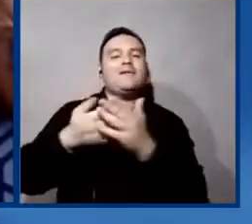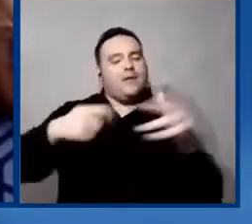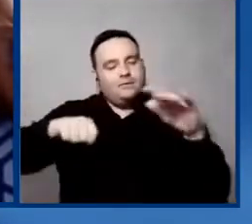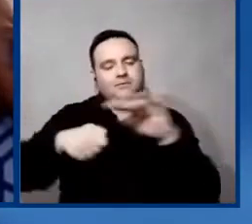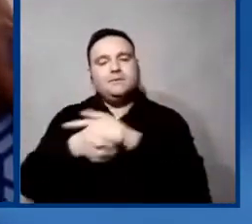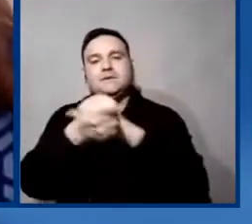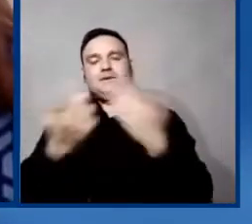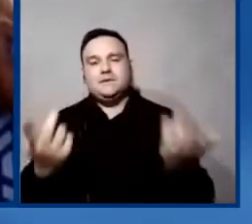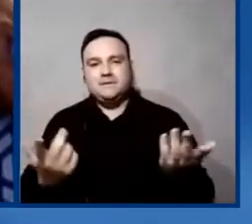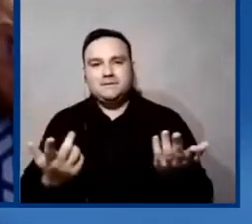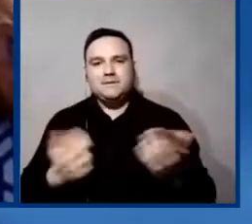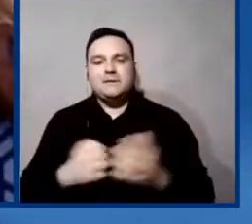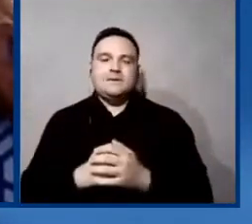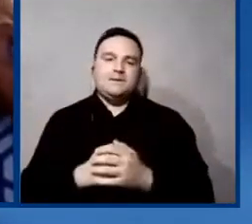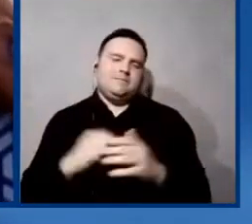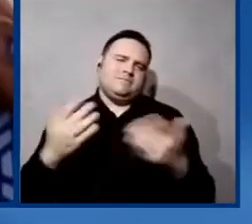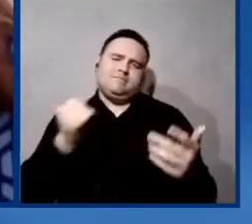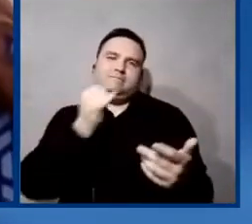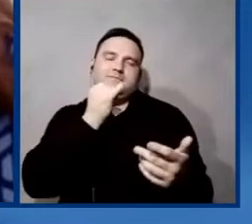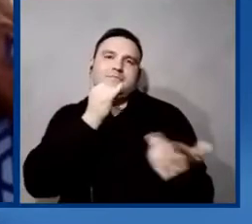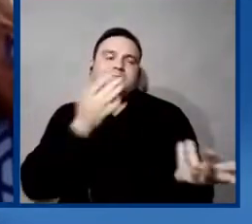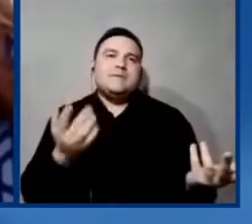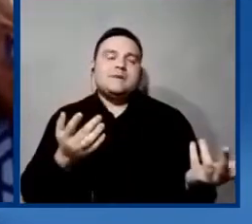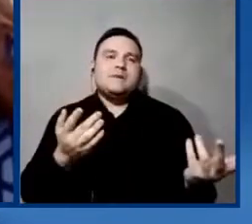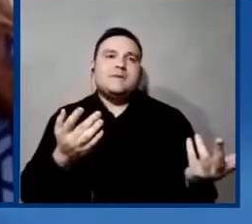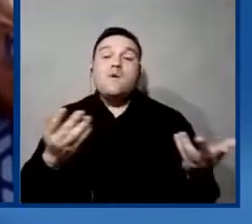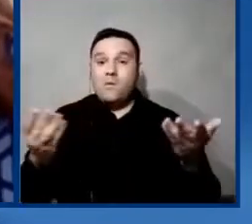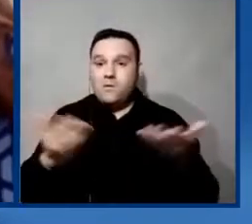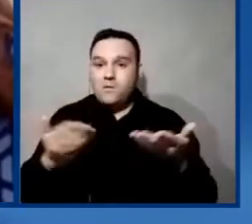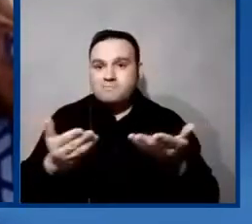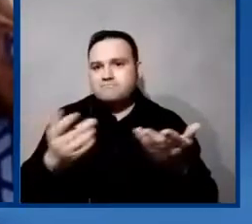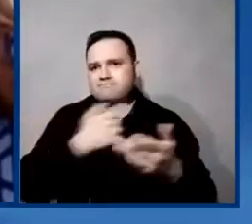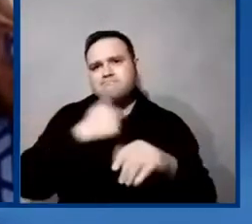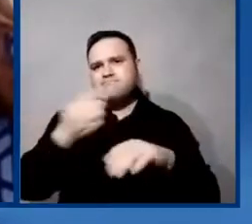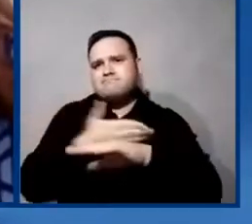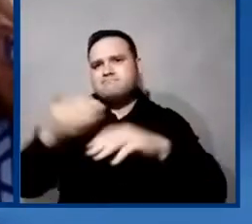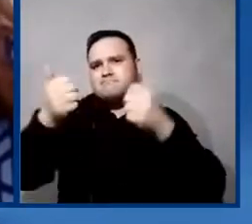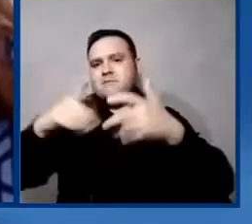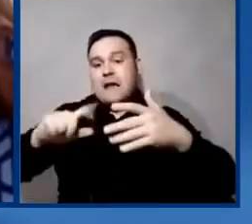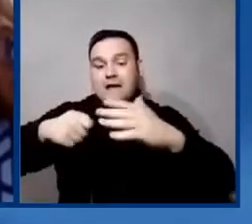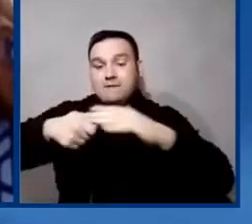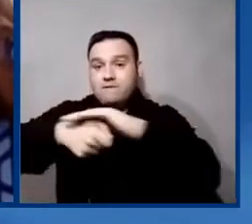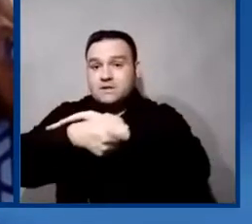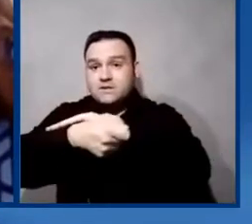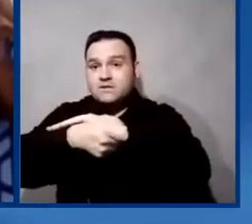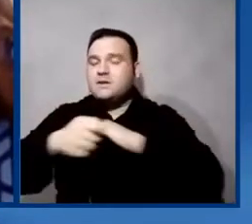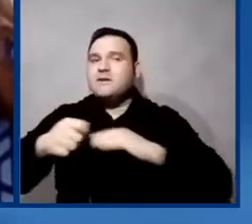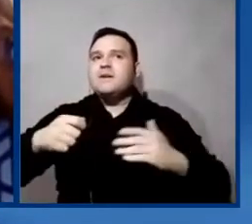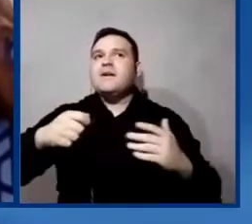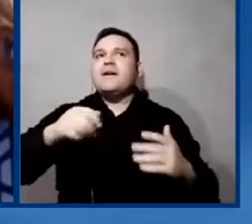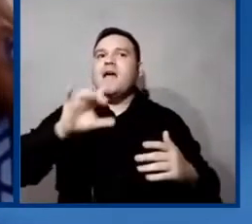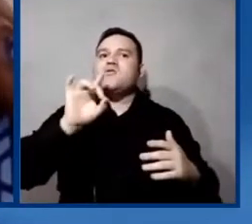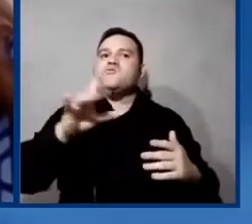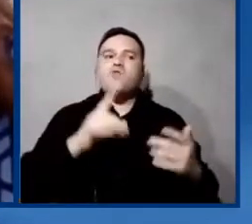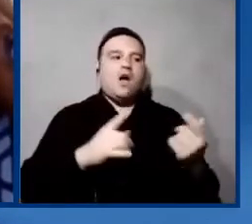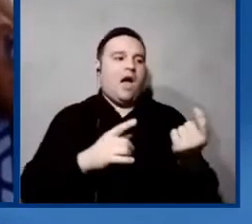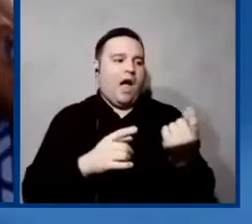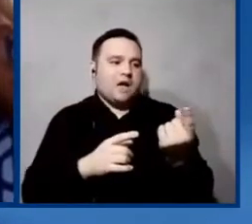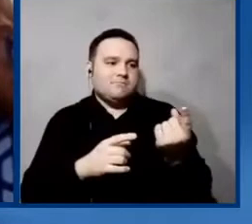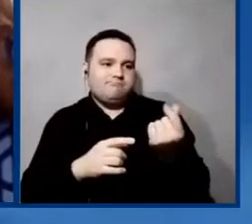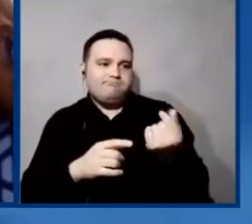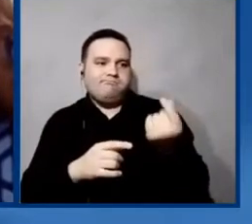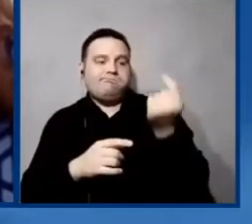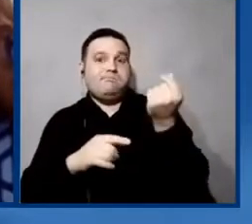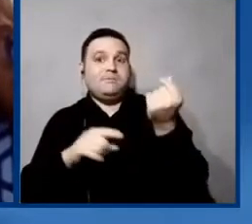investir, né? Então, pô, hoje eu falo que o investimento não tem só a parte financeira,